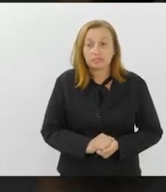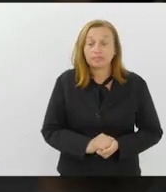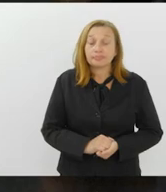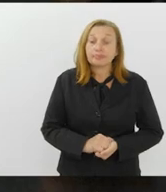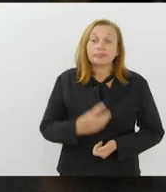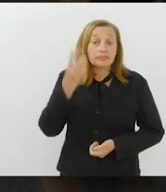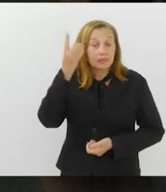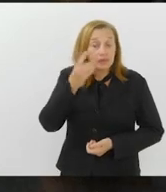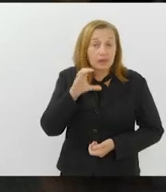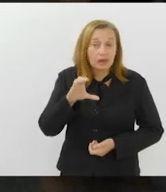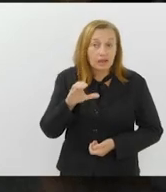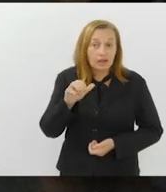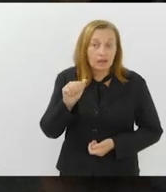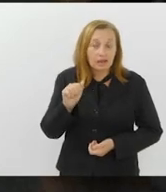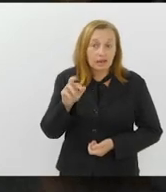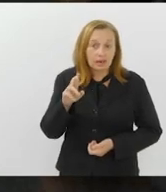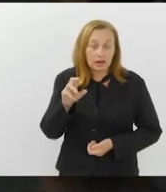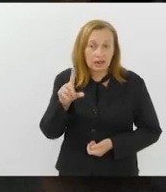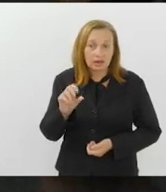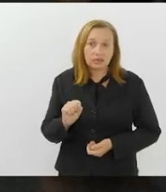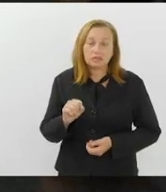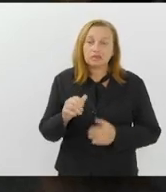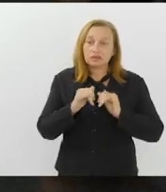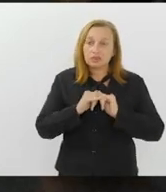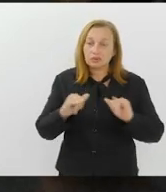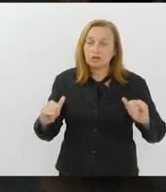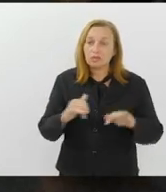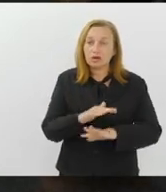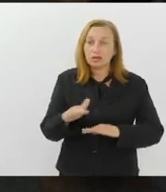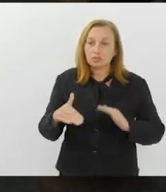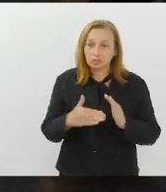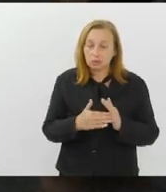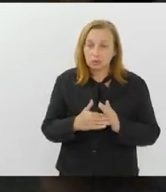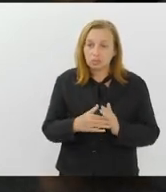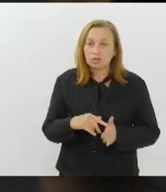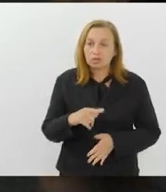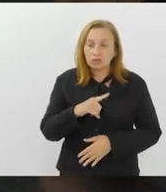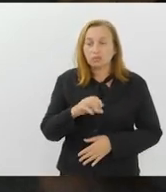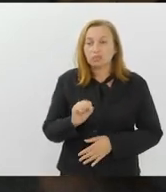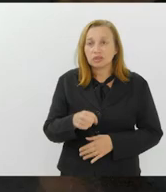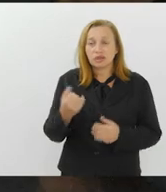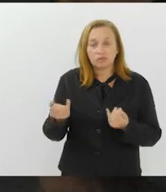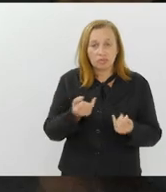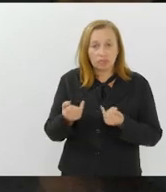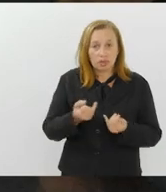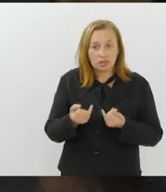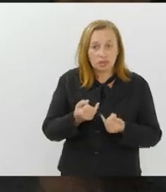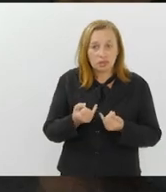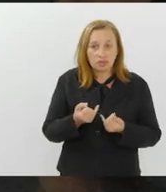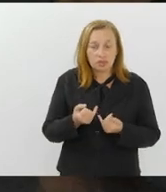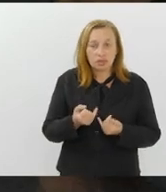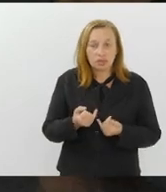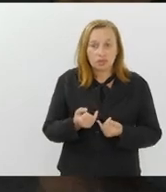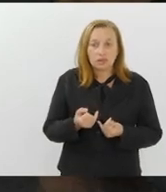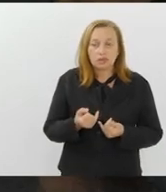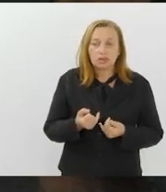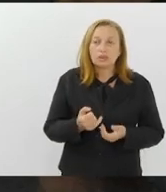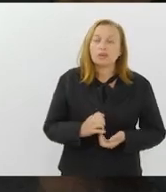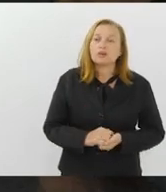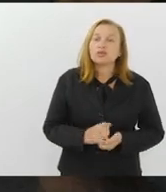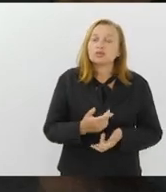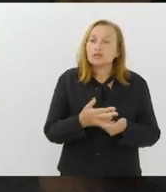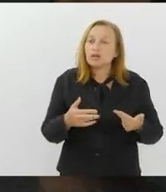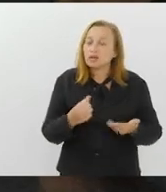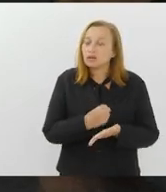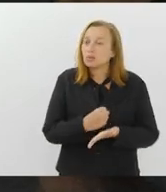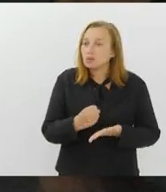Deputada Carla, nós informamos, comunicamos a todas as operadoras. Nós temos, sim, a informação delas de vários